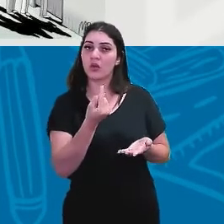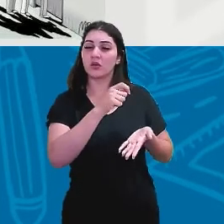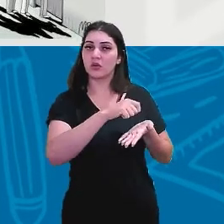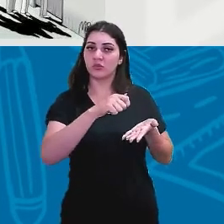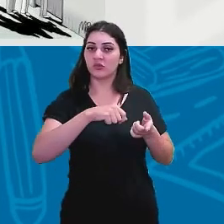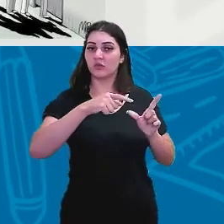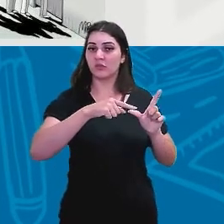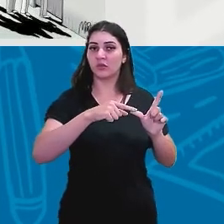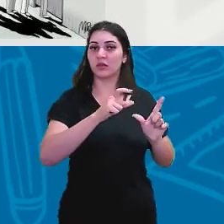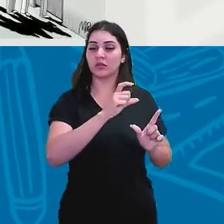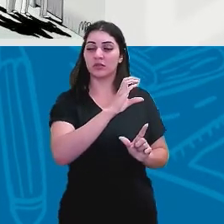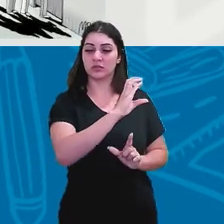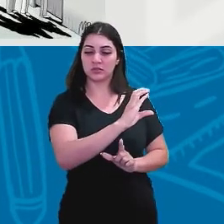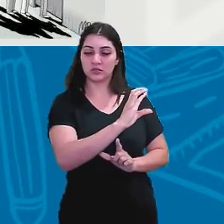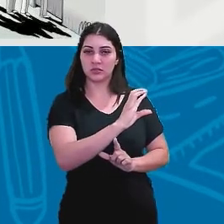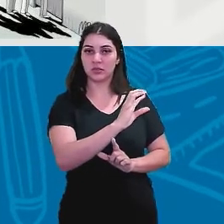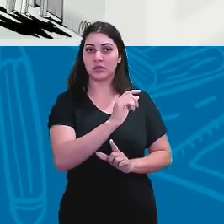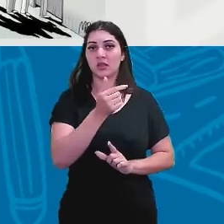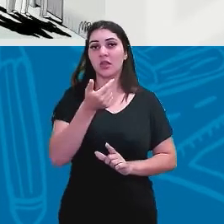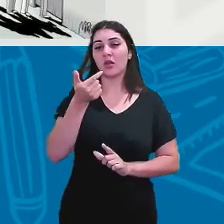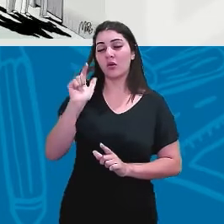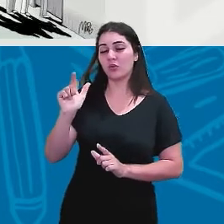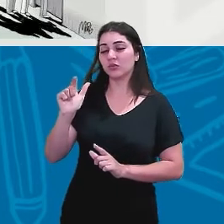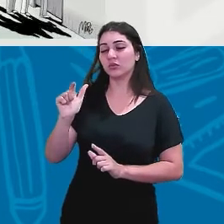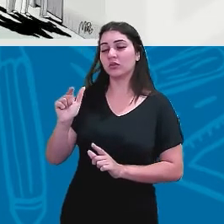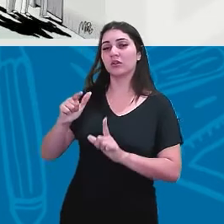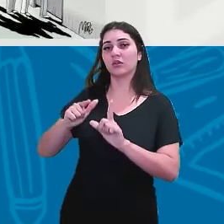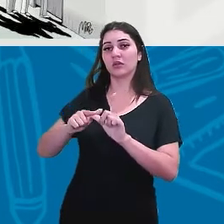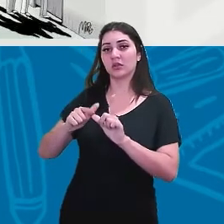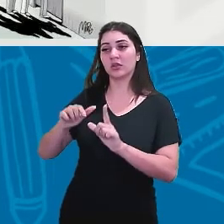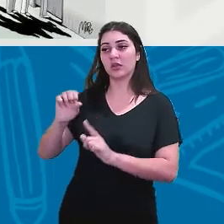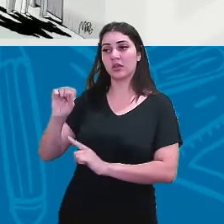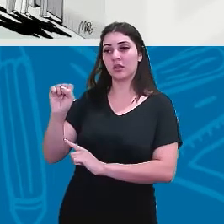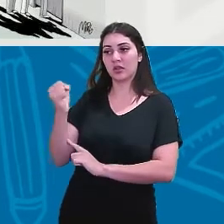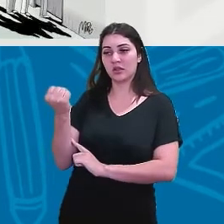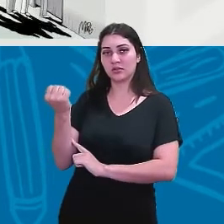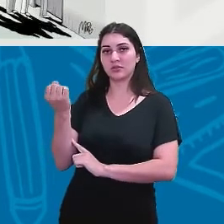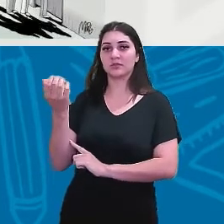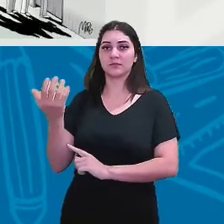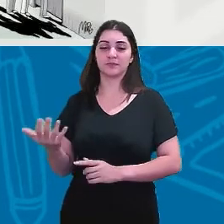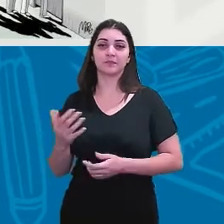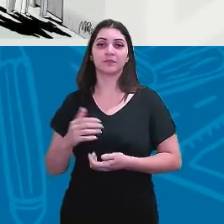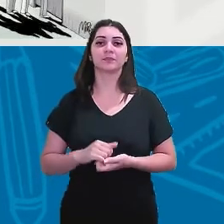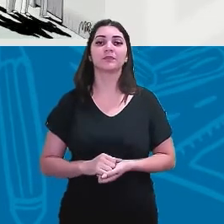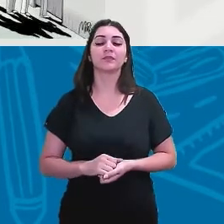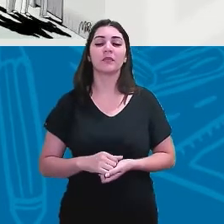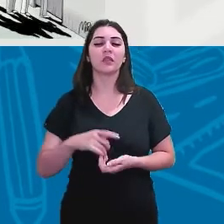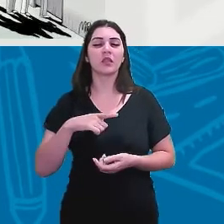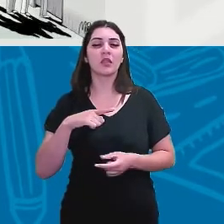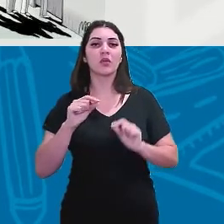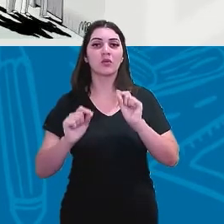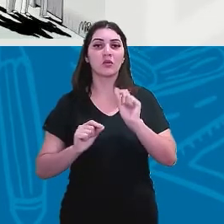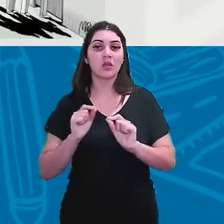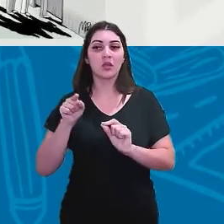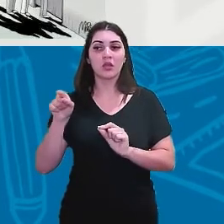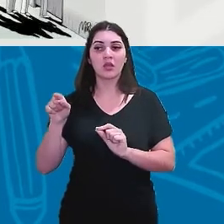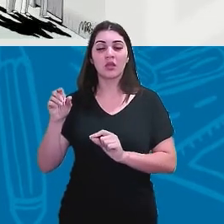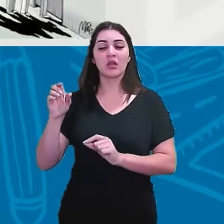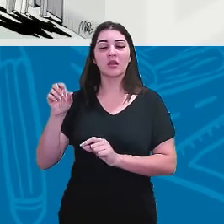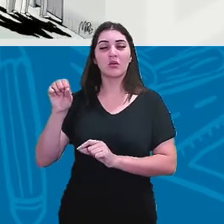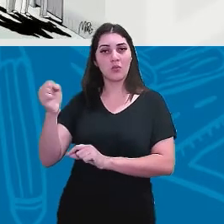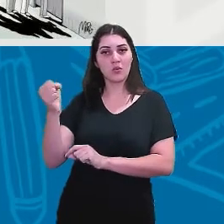letrinha C, concerto musical, e a outra eu escrevo com a letrinha S, que passa a ser um concerto